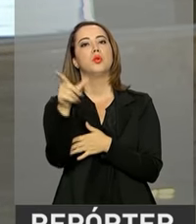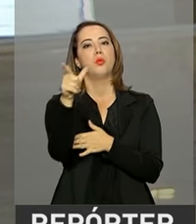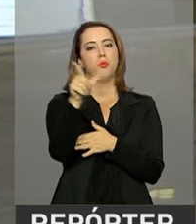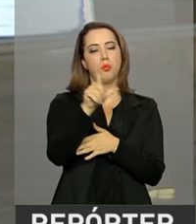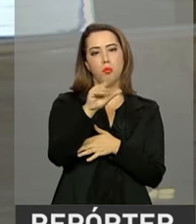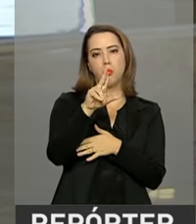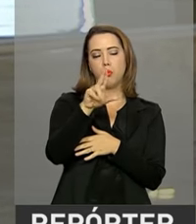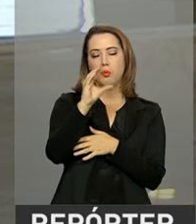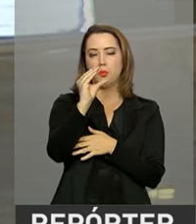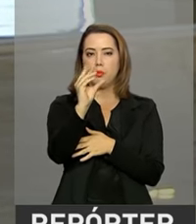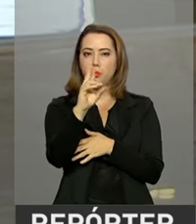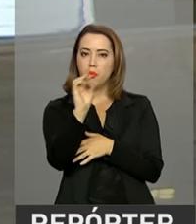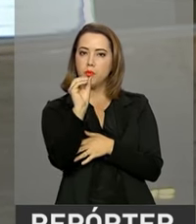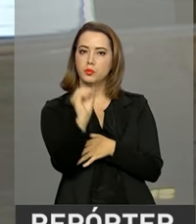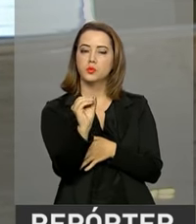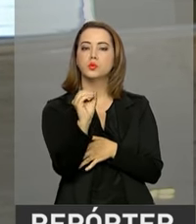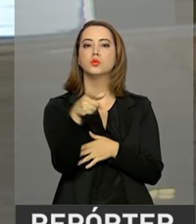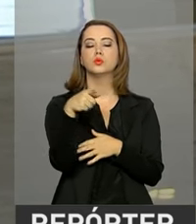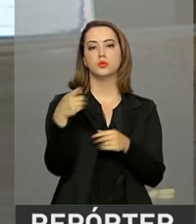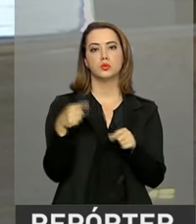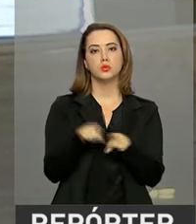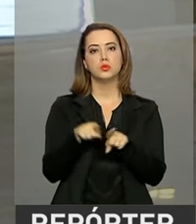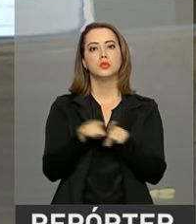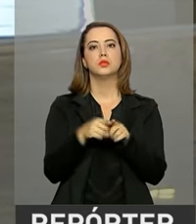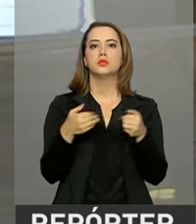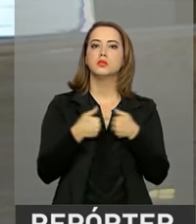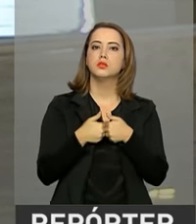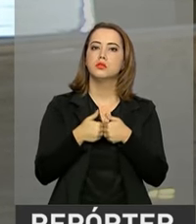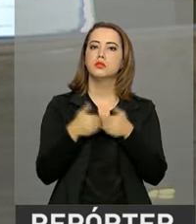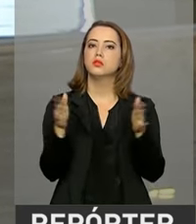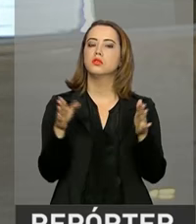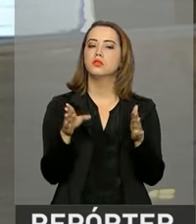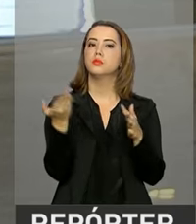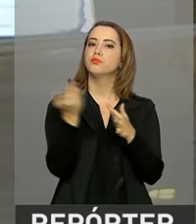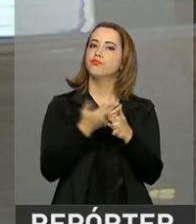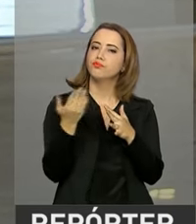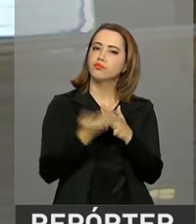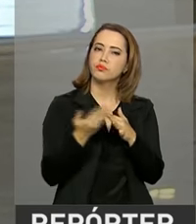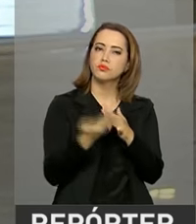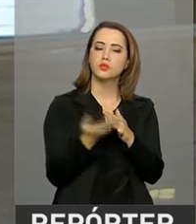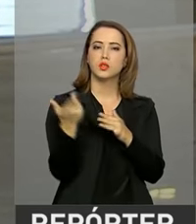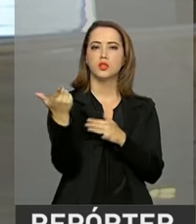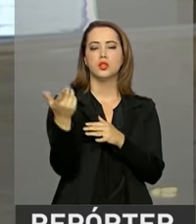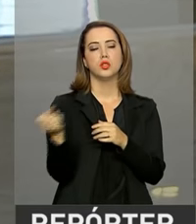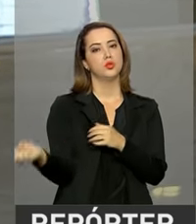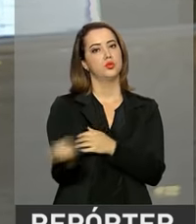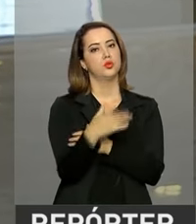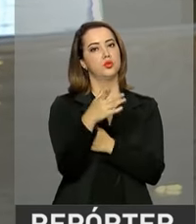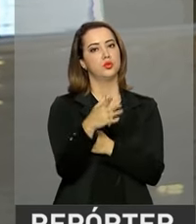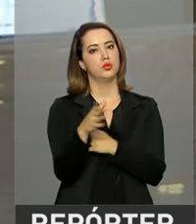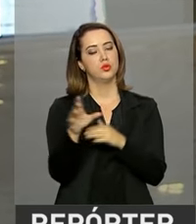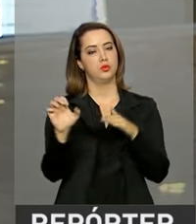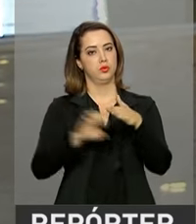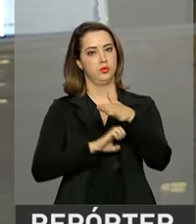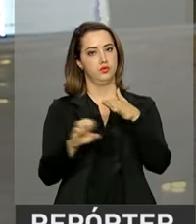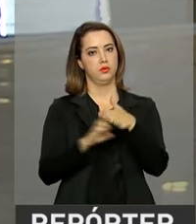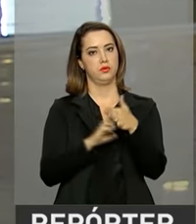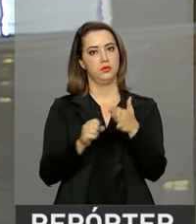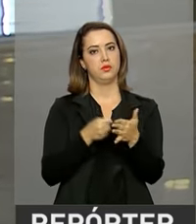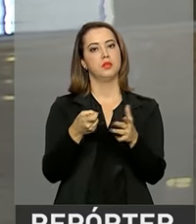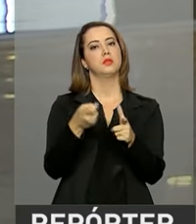ao governo federal, e também a abertura de um programa de refinanciamento para empresas que estão com dívidas com a